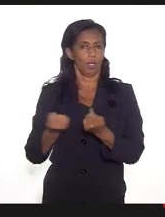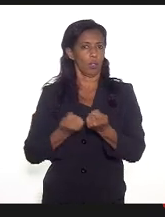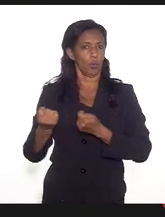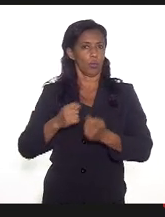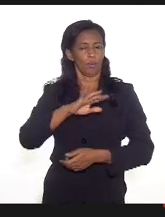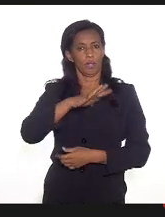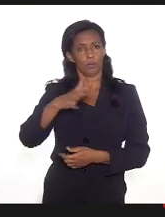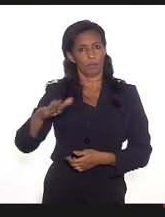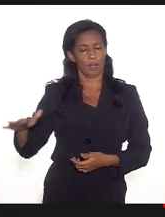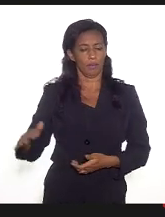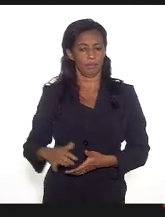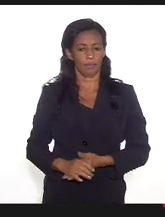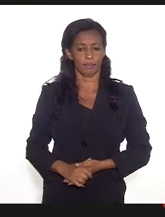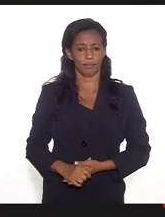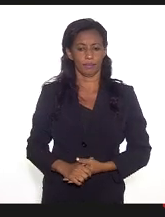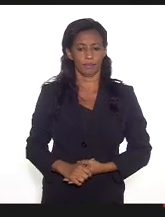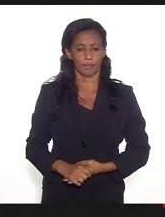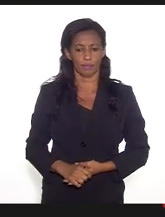economia do mar.